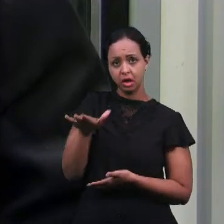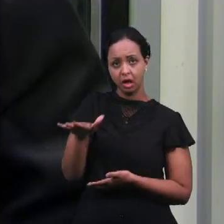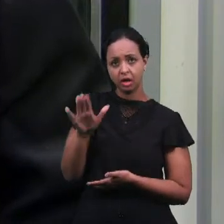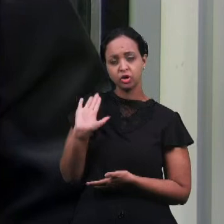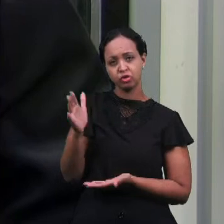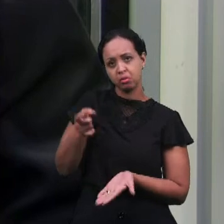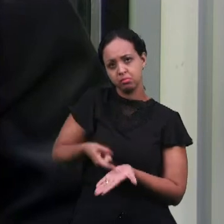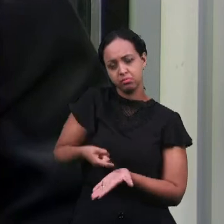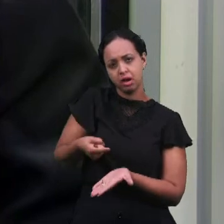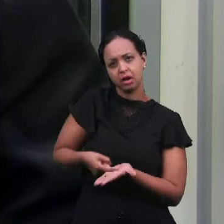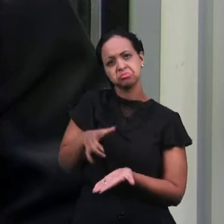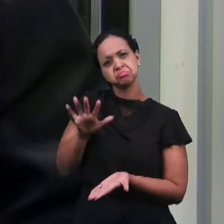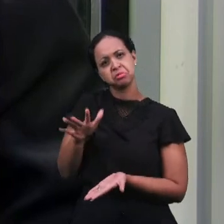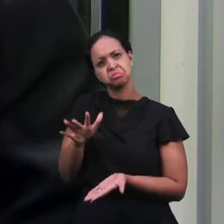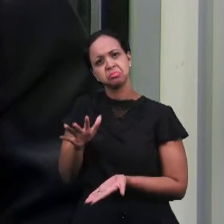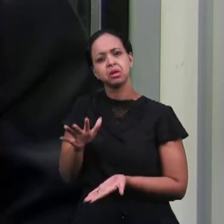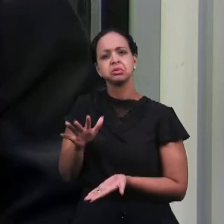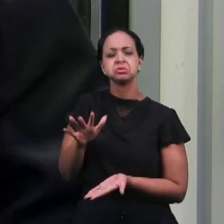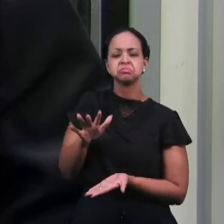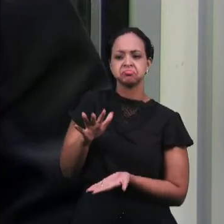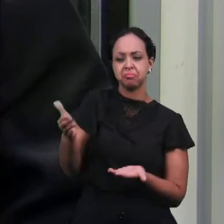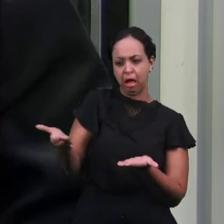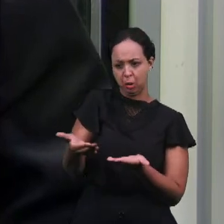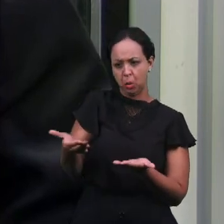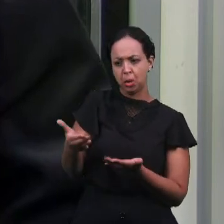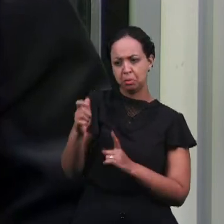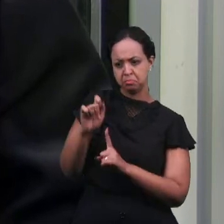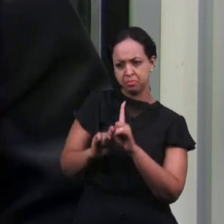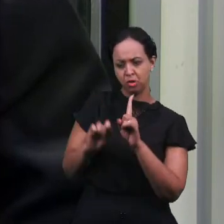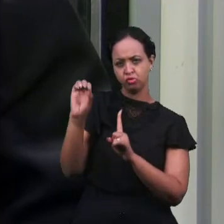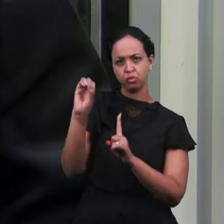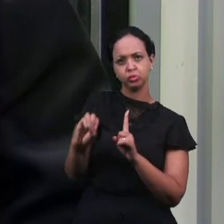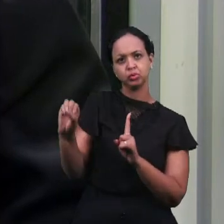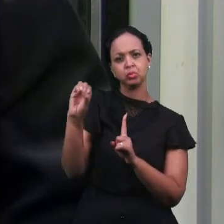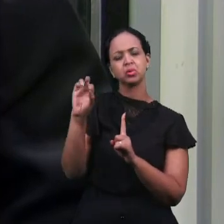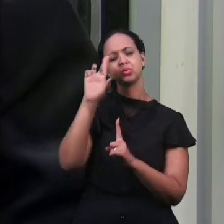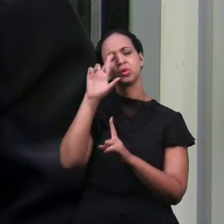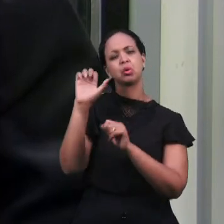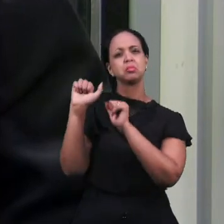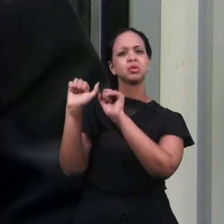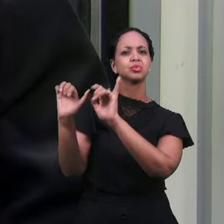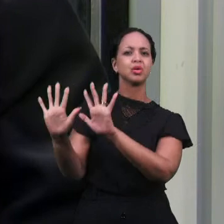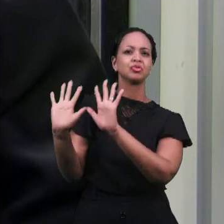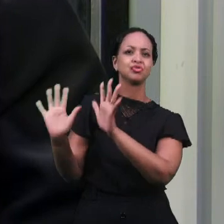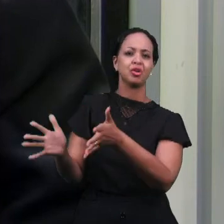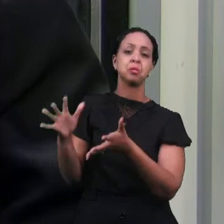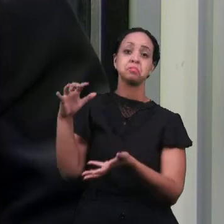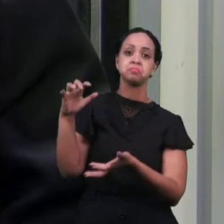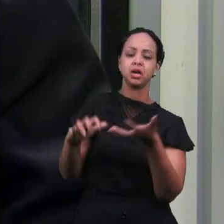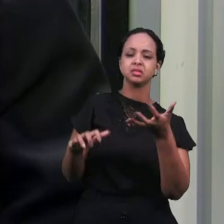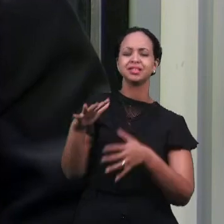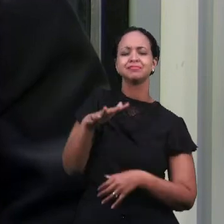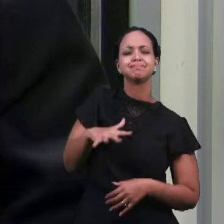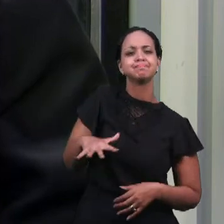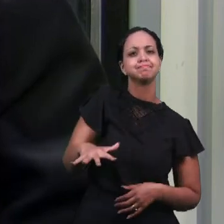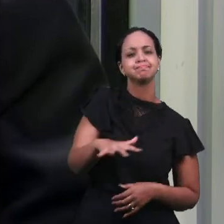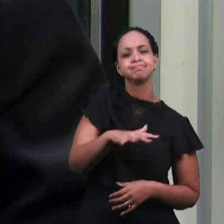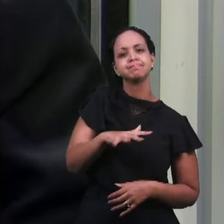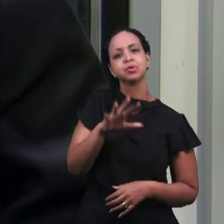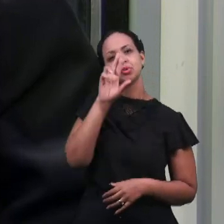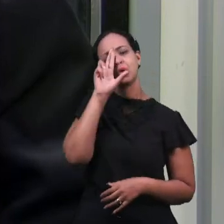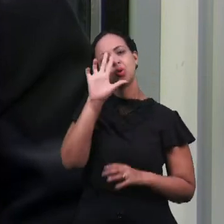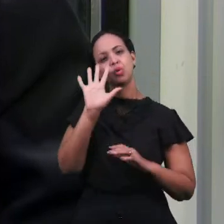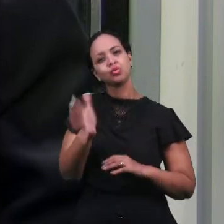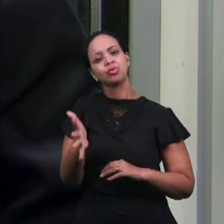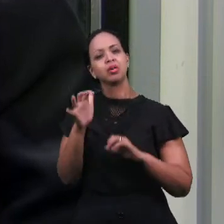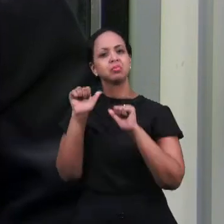programado provavelmente para esse próximo mês. E o senhor tem abençoado Brasília como um todo. O senhor tem abençoado